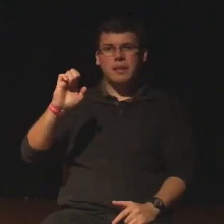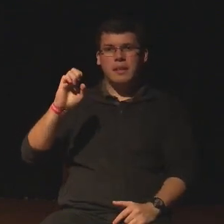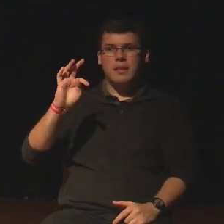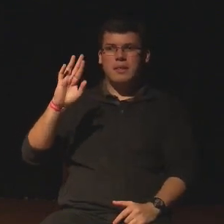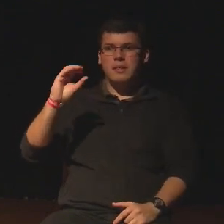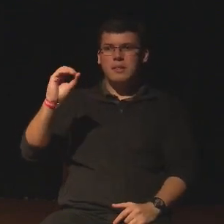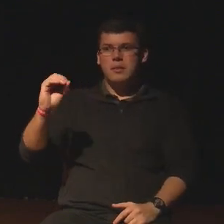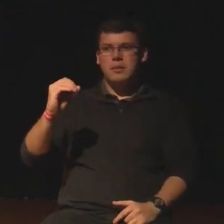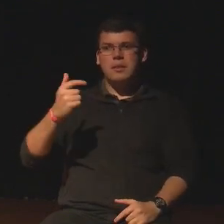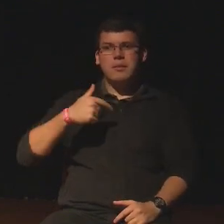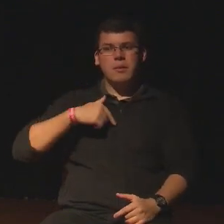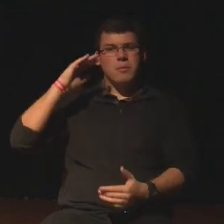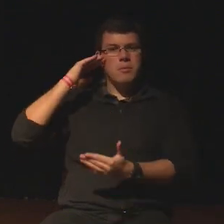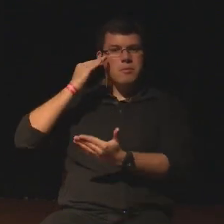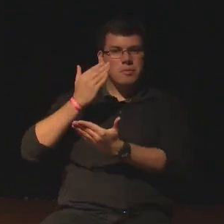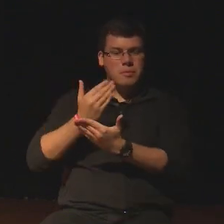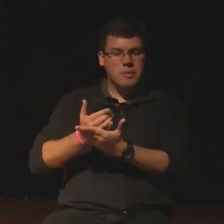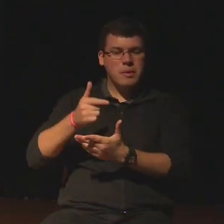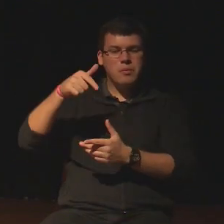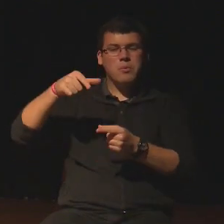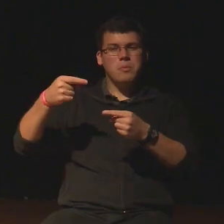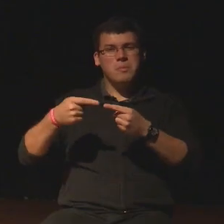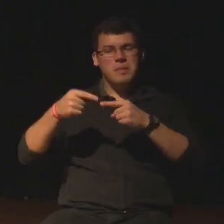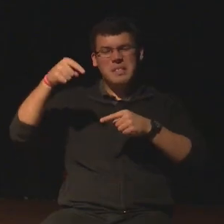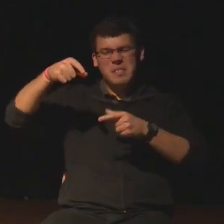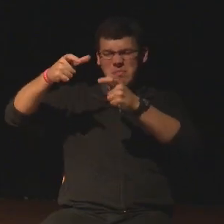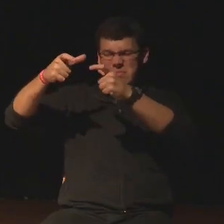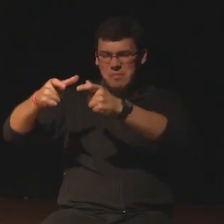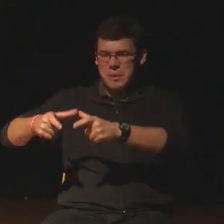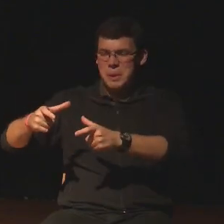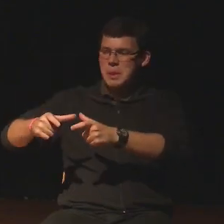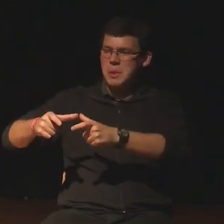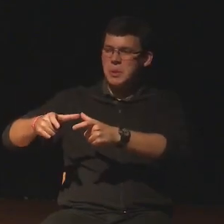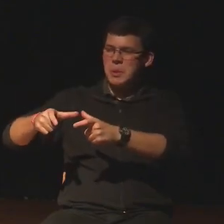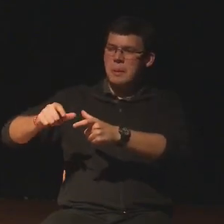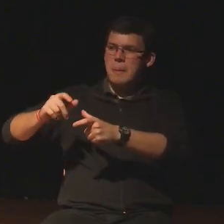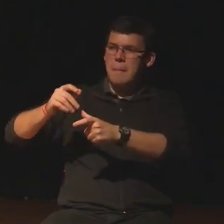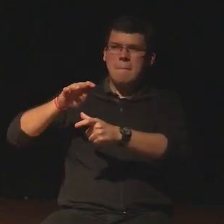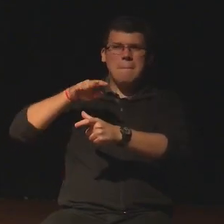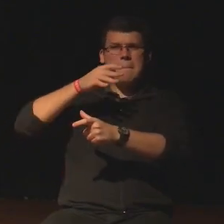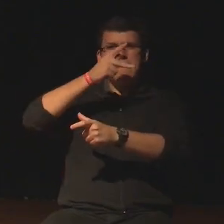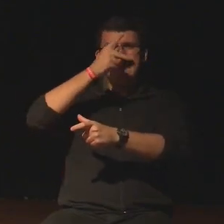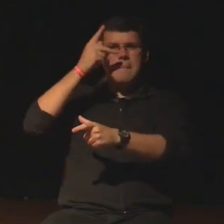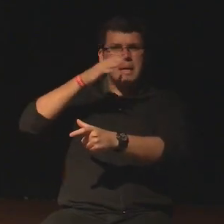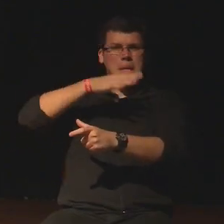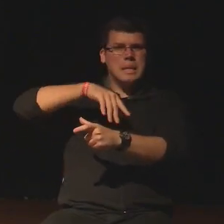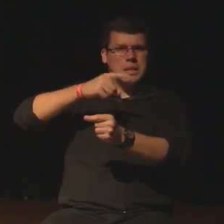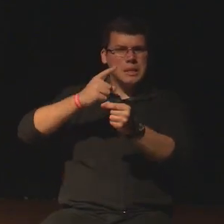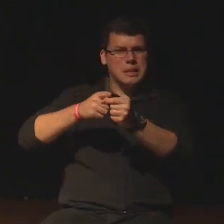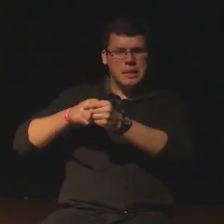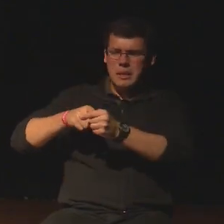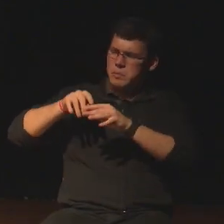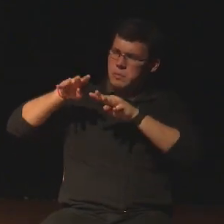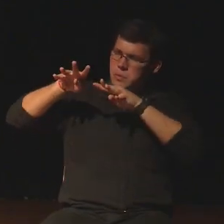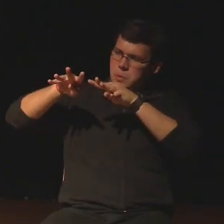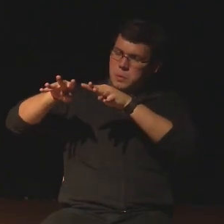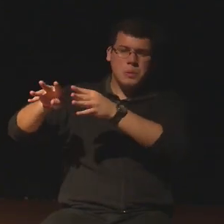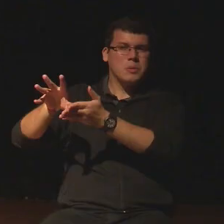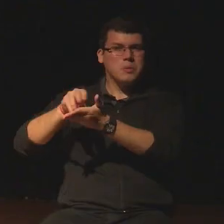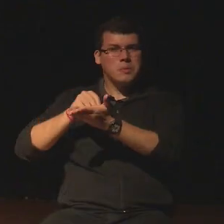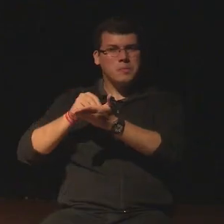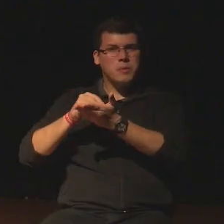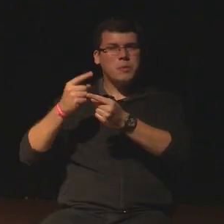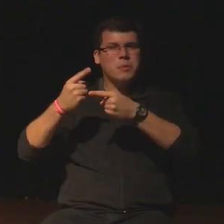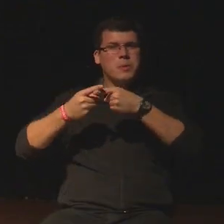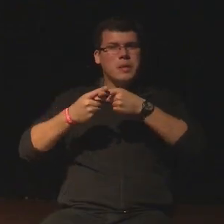que vai ser um espaço referencial na cidade, com certeza, não só um espaço unindo as artes, de 2